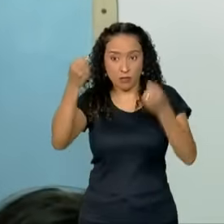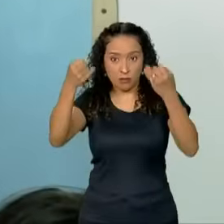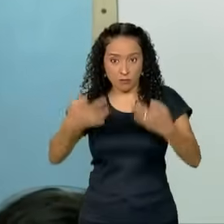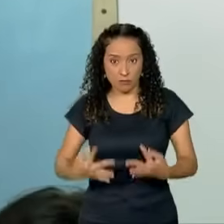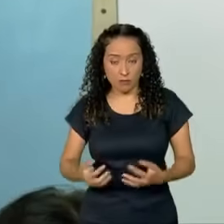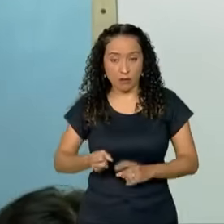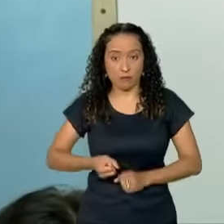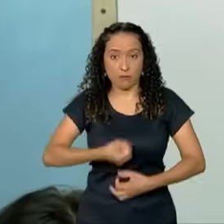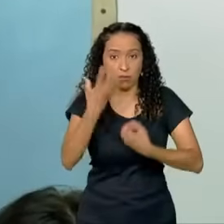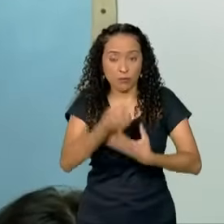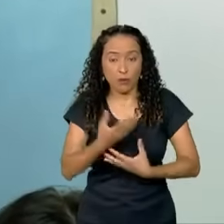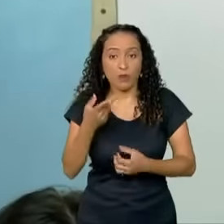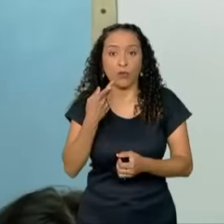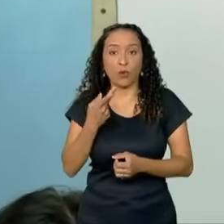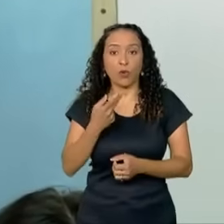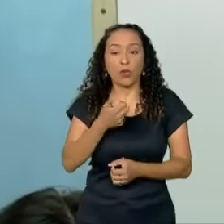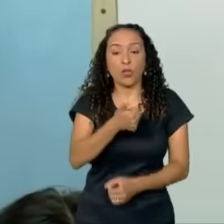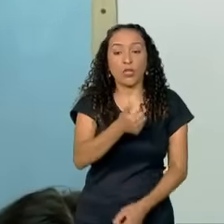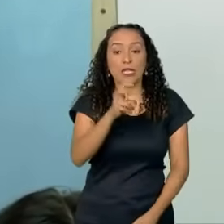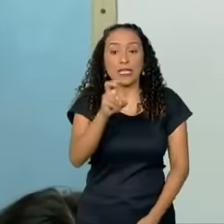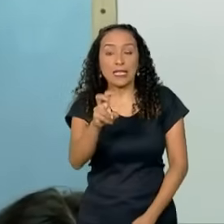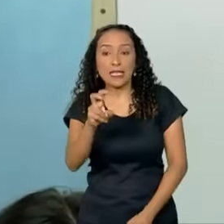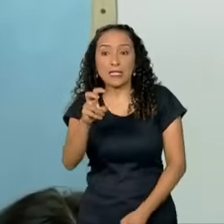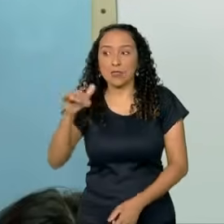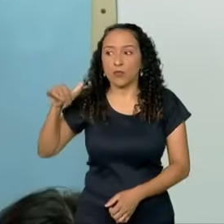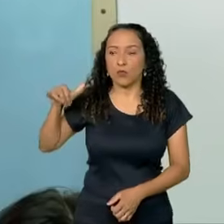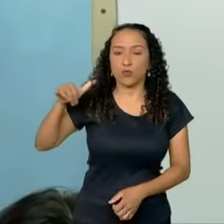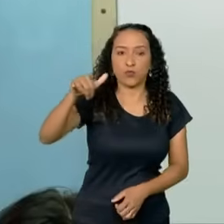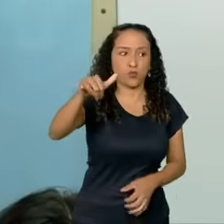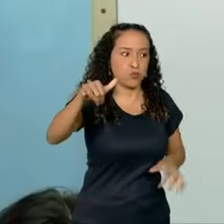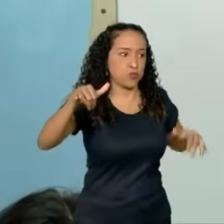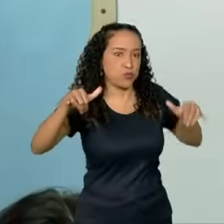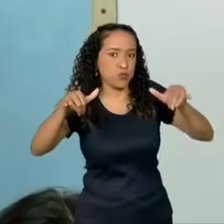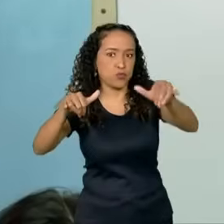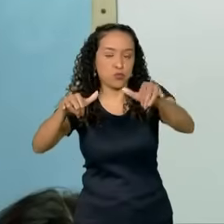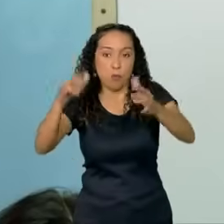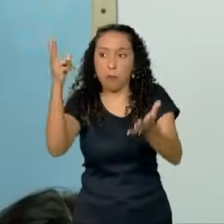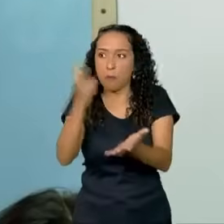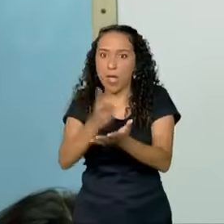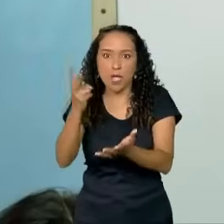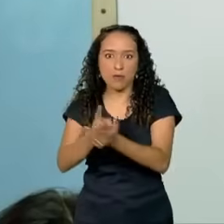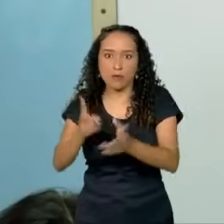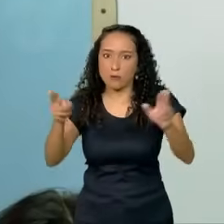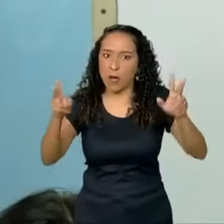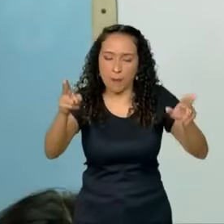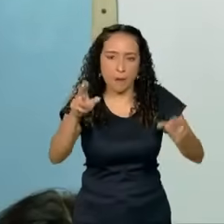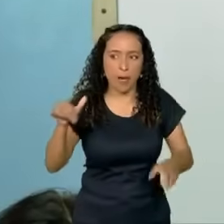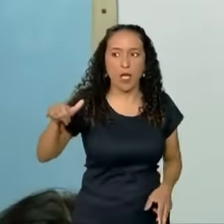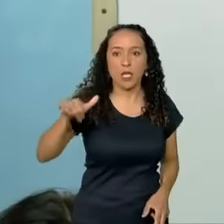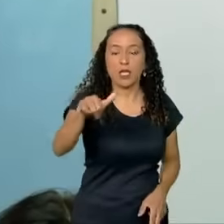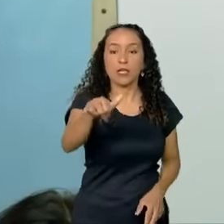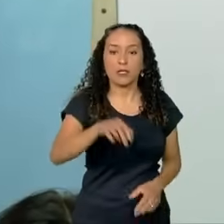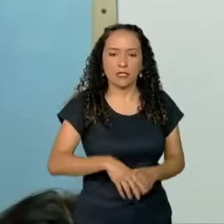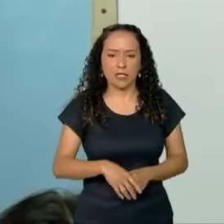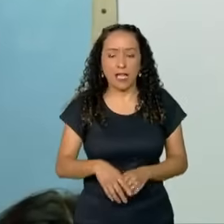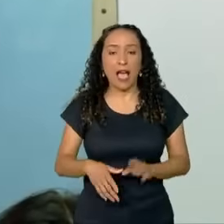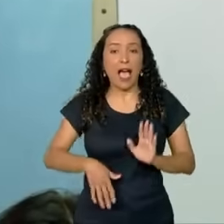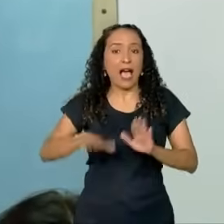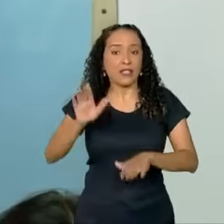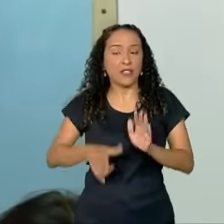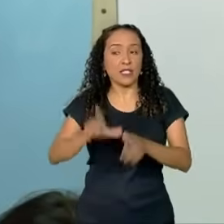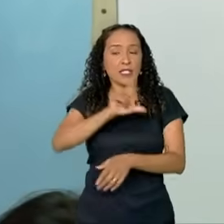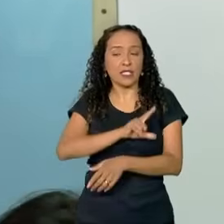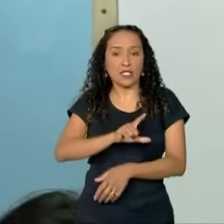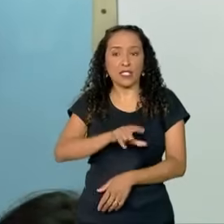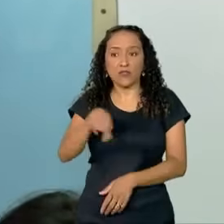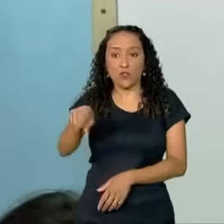depoimento, chegou a atuar 15 aeronaves ao mesmo tempo. 15 aeronaves ao mesmo tempo. Talvez vocês nunca ouviram falar isso em